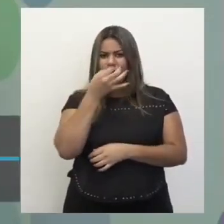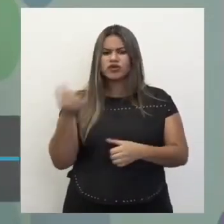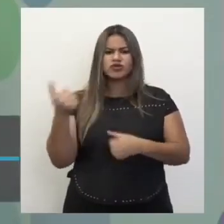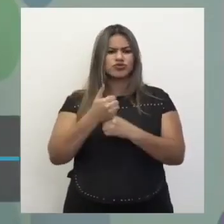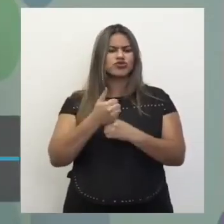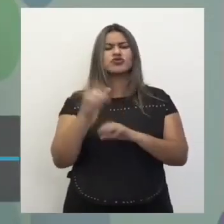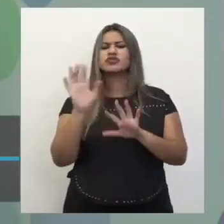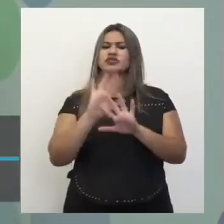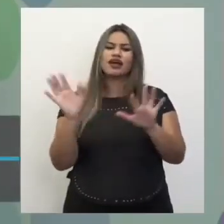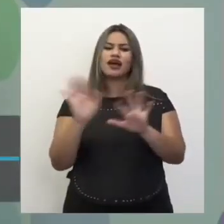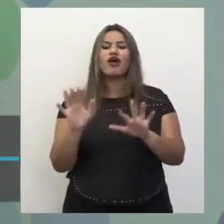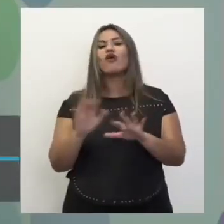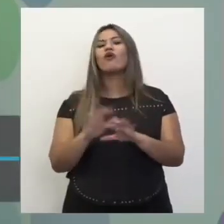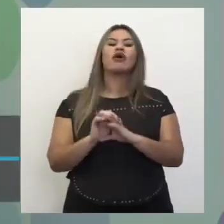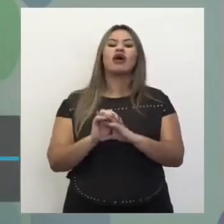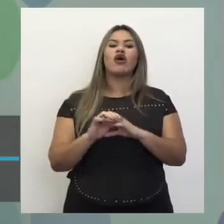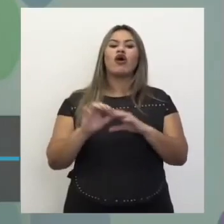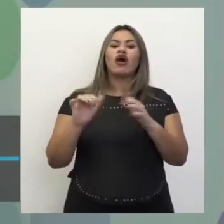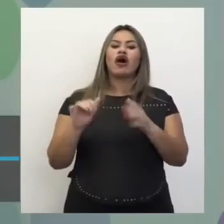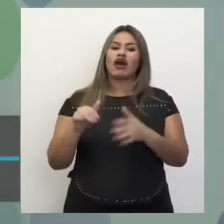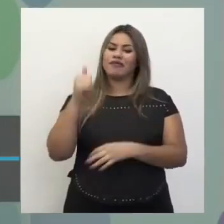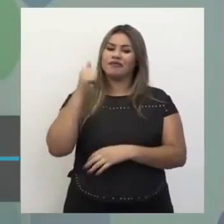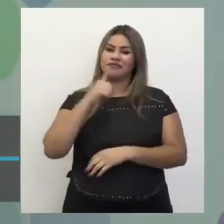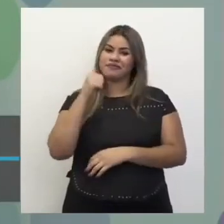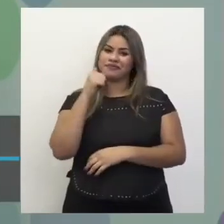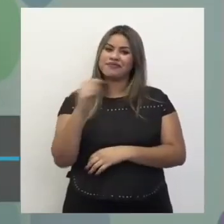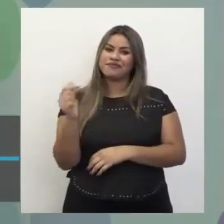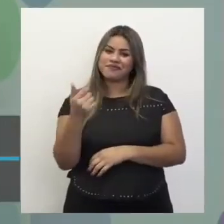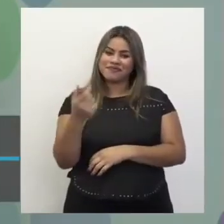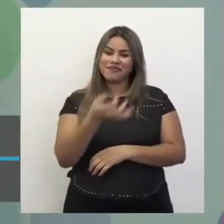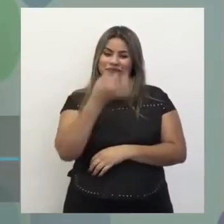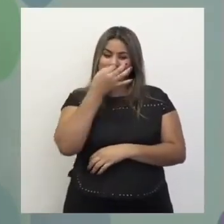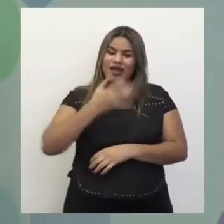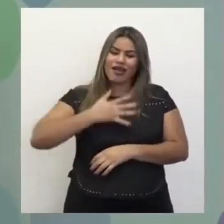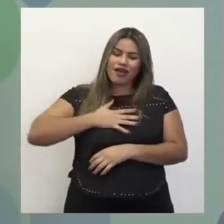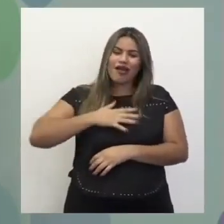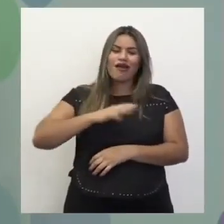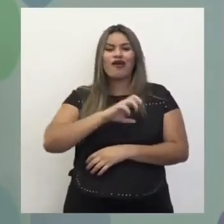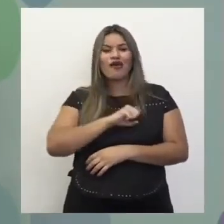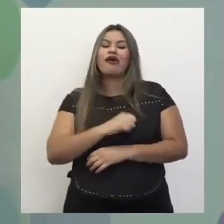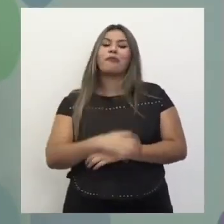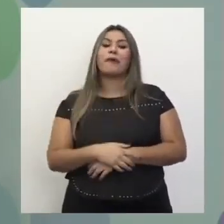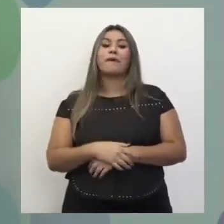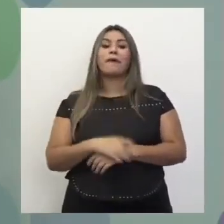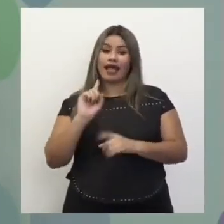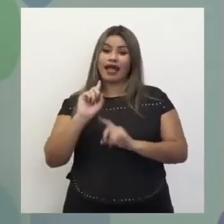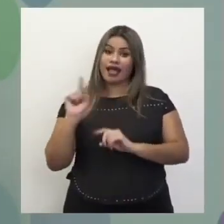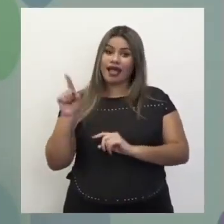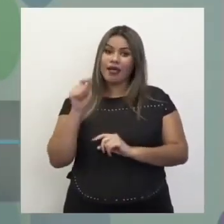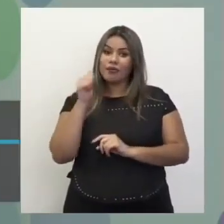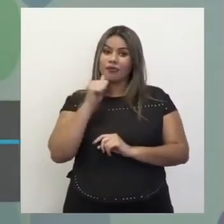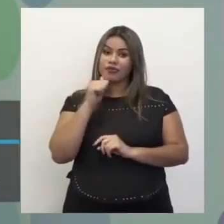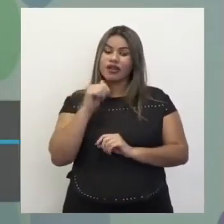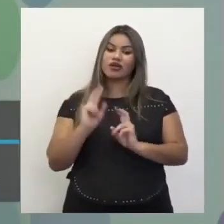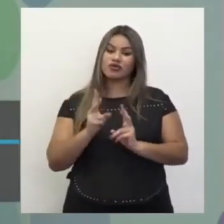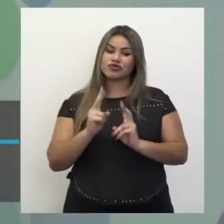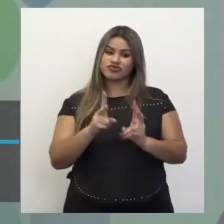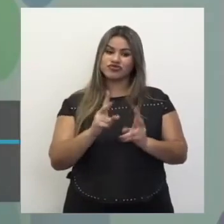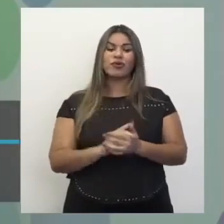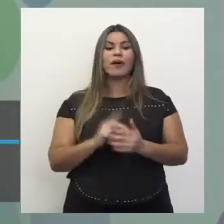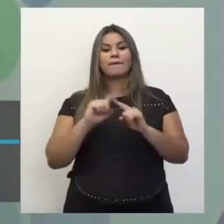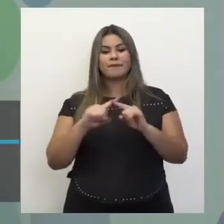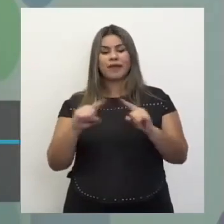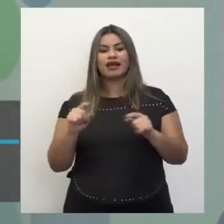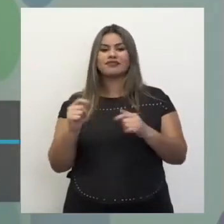Sociologia. Eu sei que vocês amam, veneram a professora Fabi, então fiquem tranquilos que ela continua sendo a professora de Sociologia de vocês. Foi só um errinho nosso aí